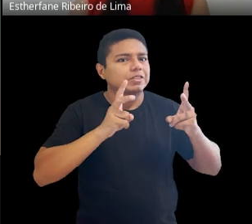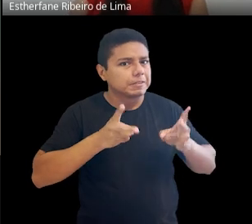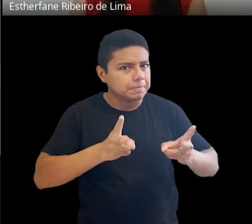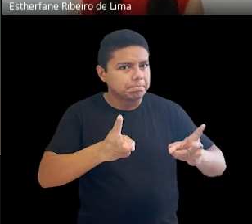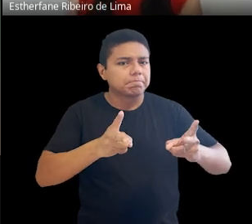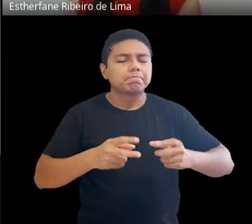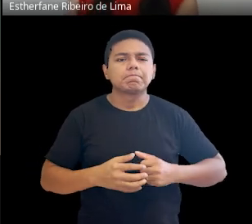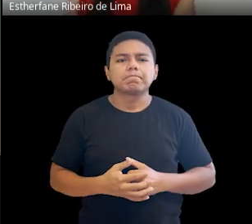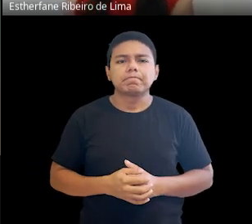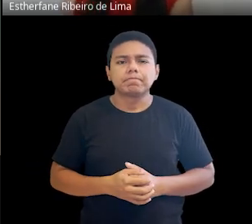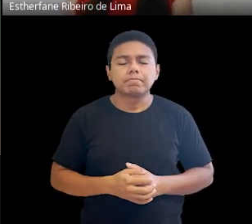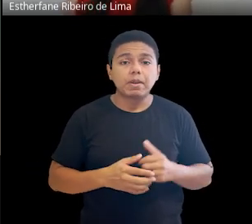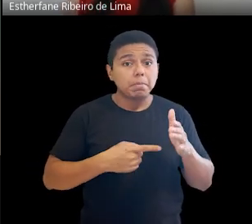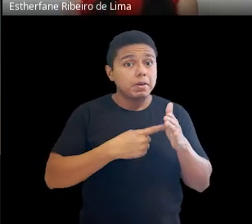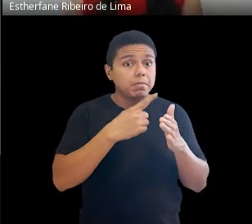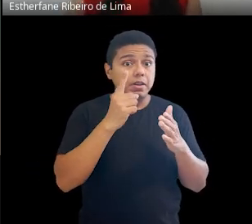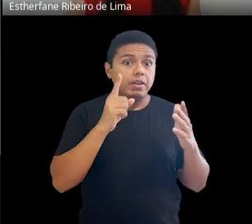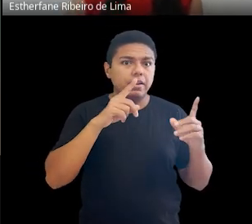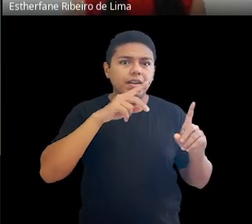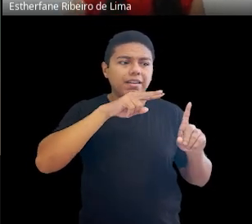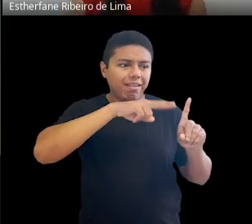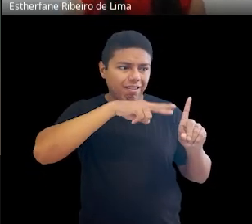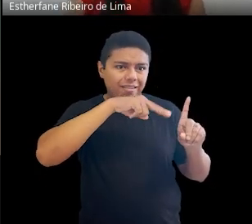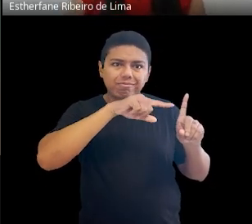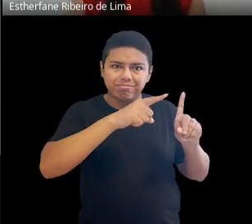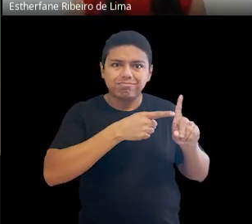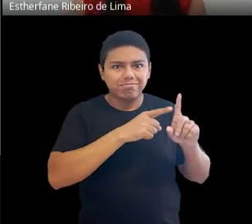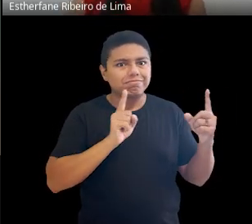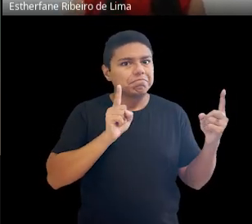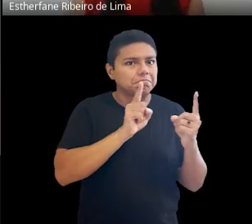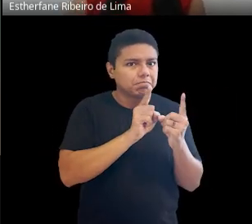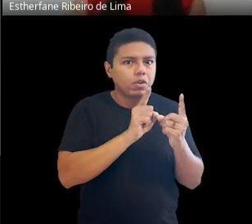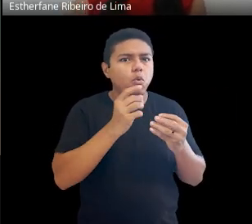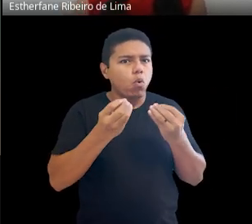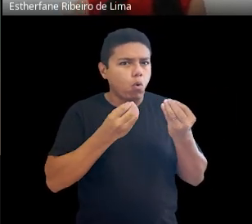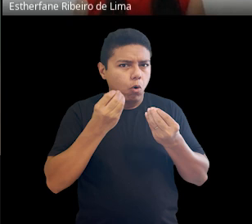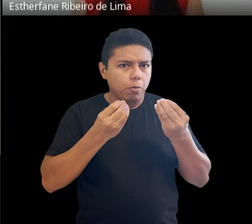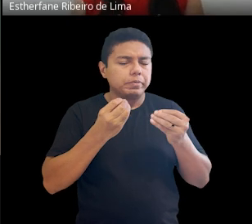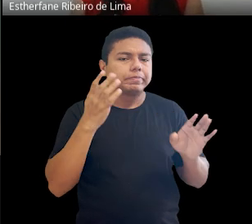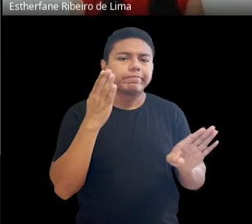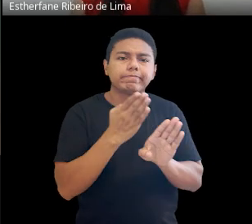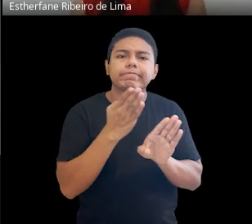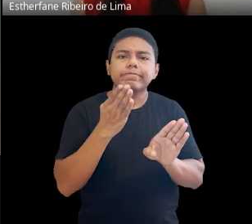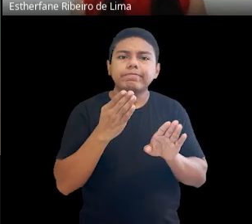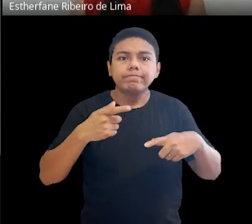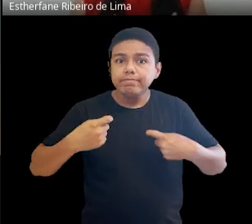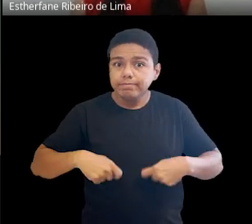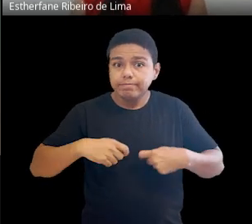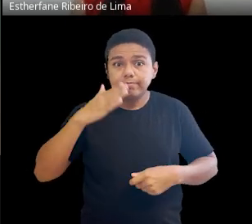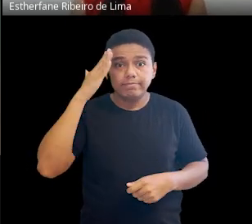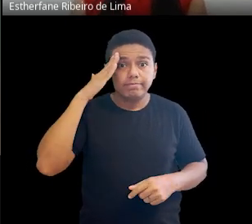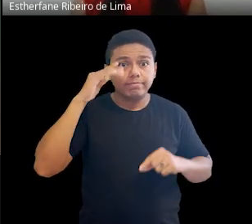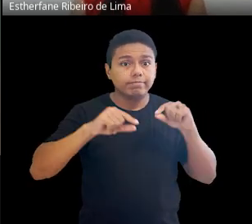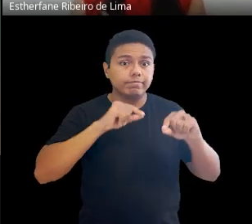Então, na primeira consulta pré-natal, teremos primordialmente a identificação. Então, o que é preciso entender sobre aquela